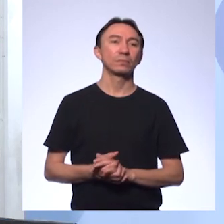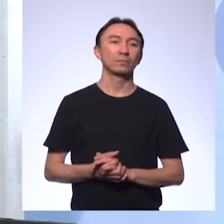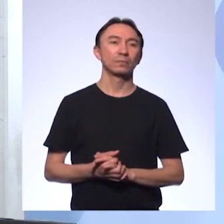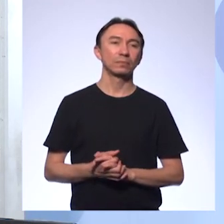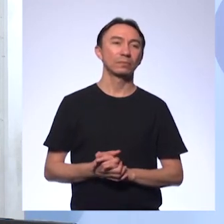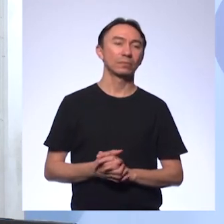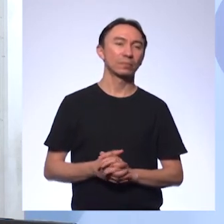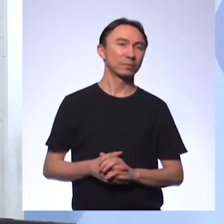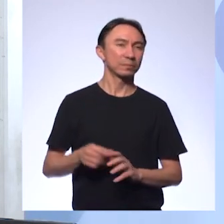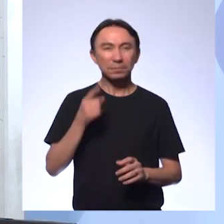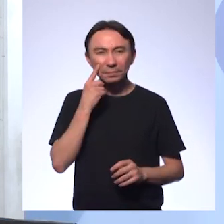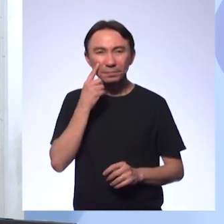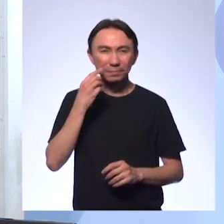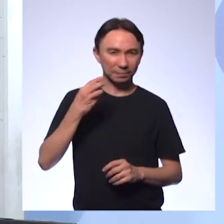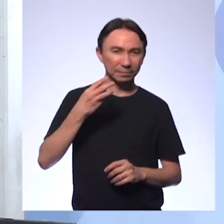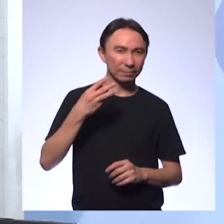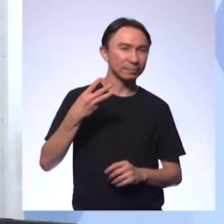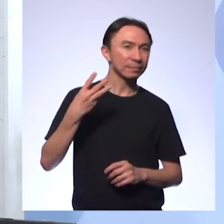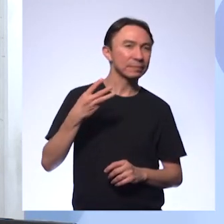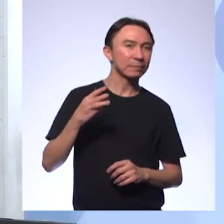Deixa eu pôr o terceiro aqui, mas dá pra pôr aqui.